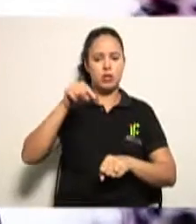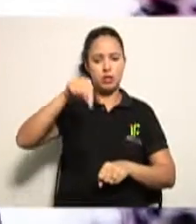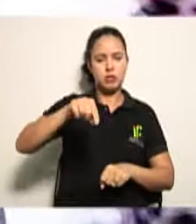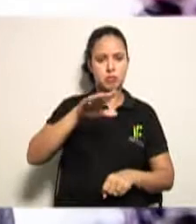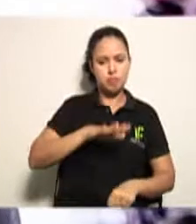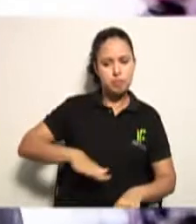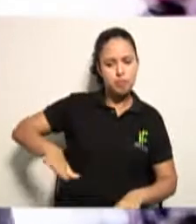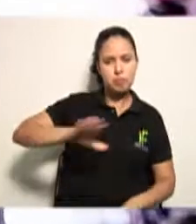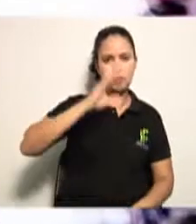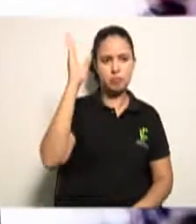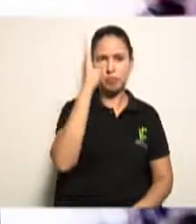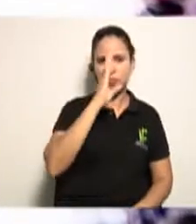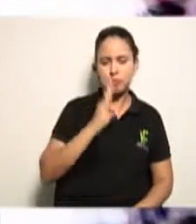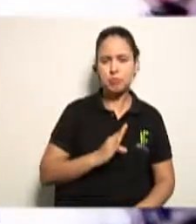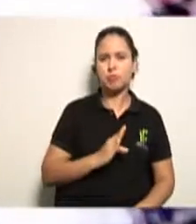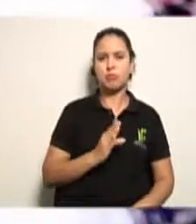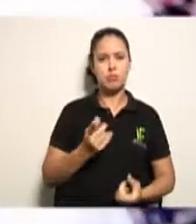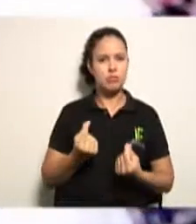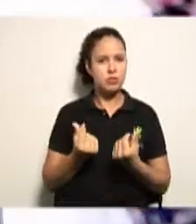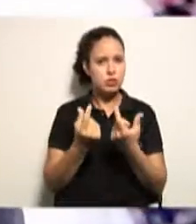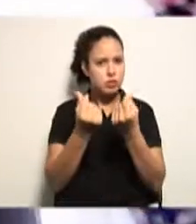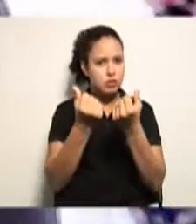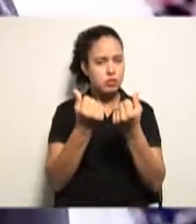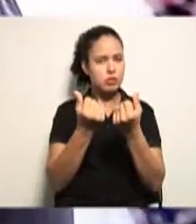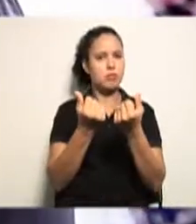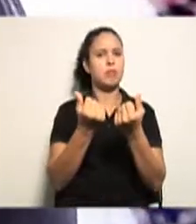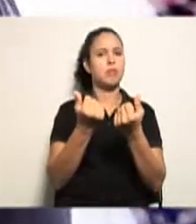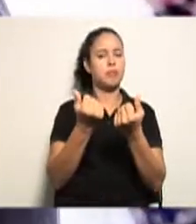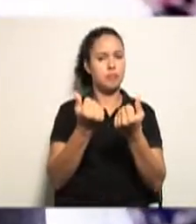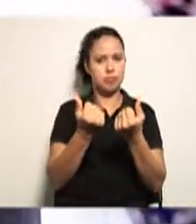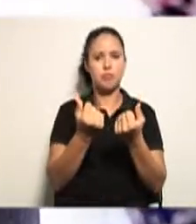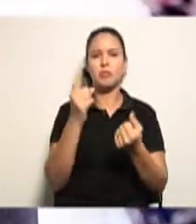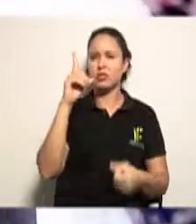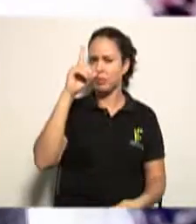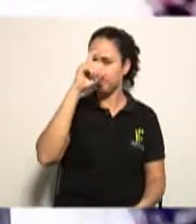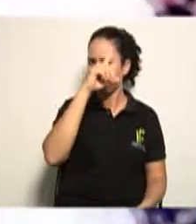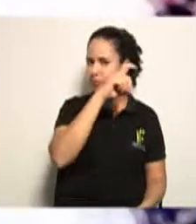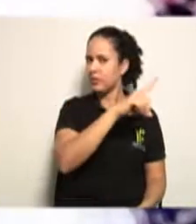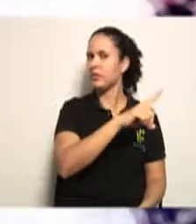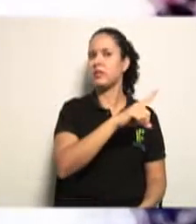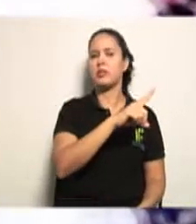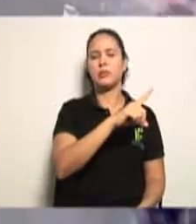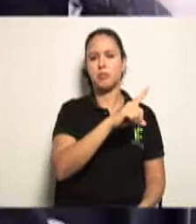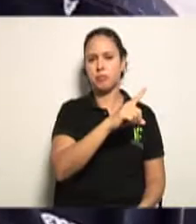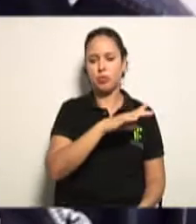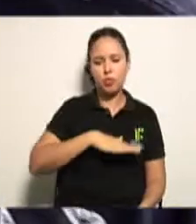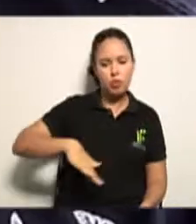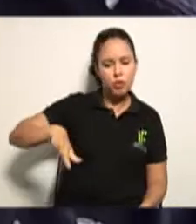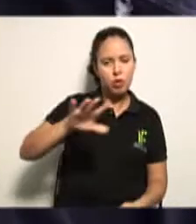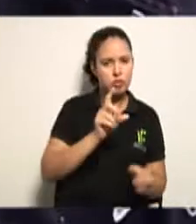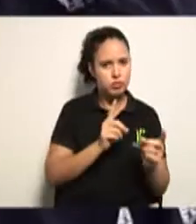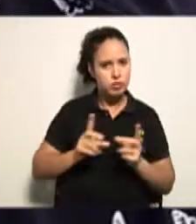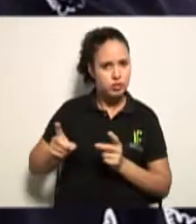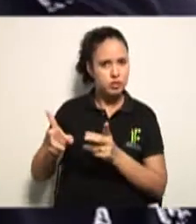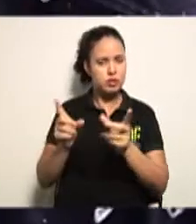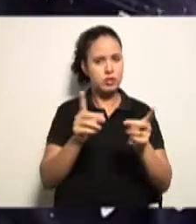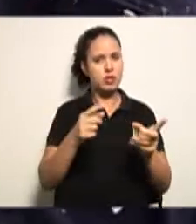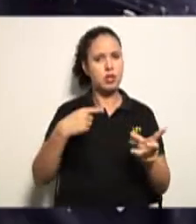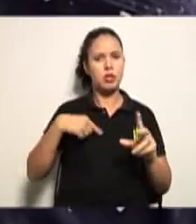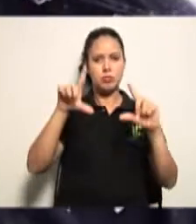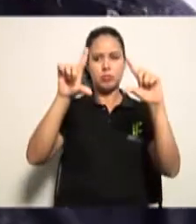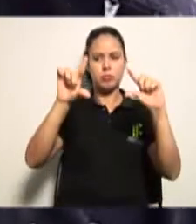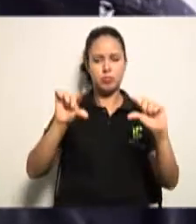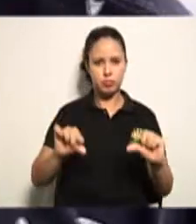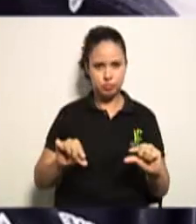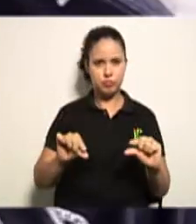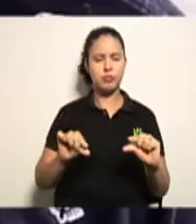passando com essa economia, do jeito que tá muito complicado para nós comerciantes. Então, eu diminuí os meus